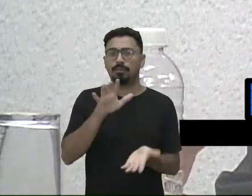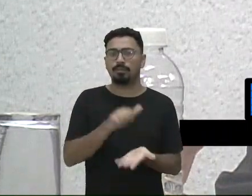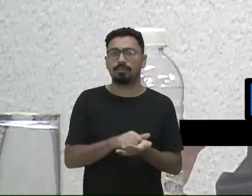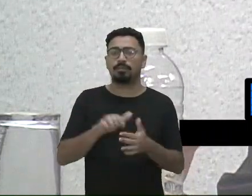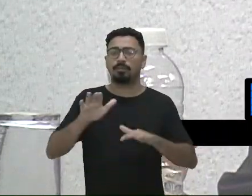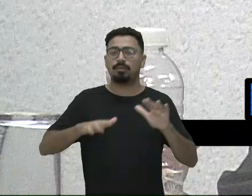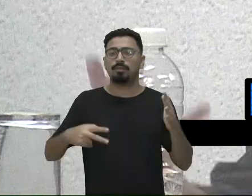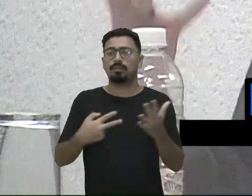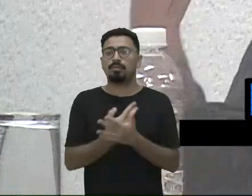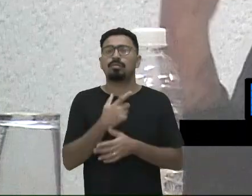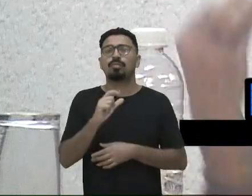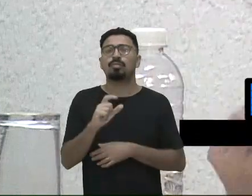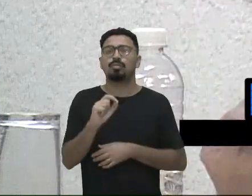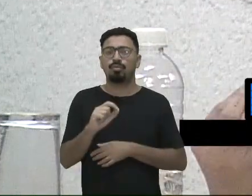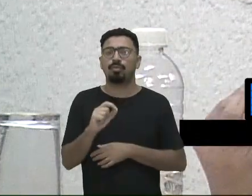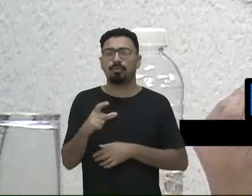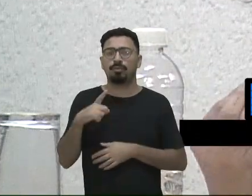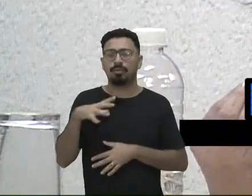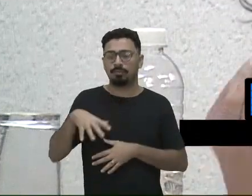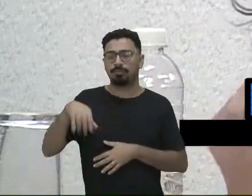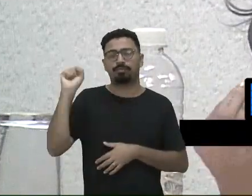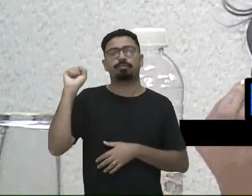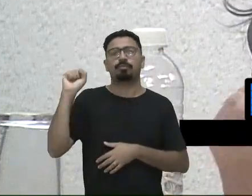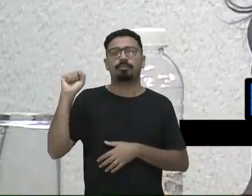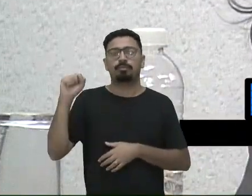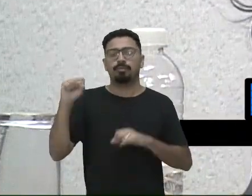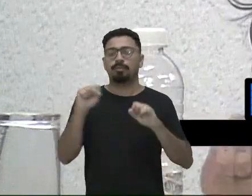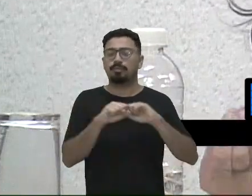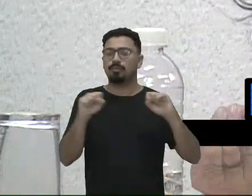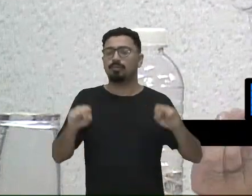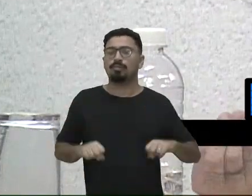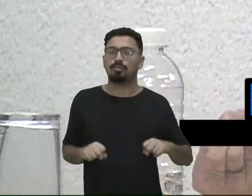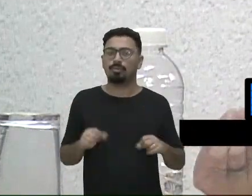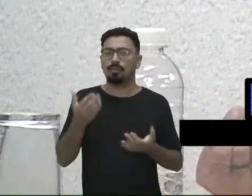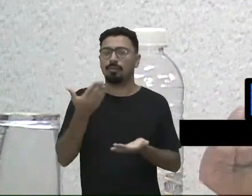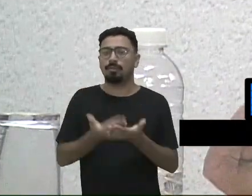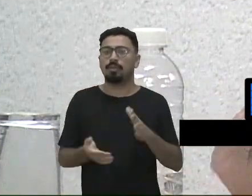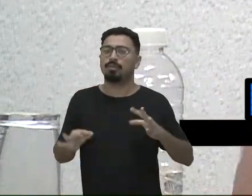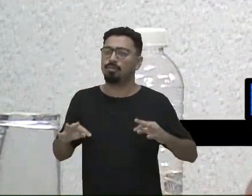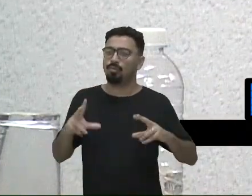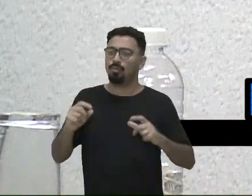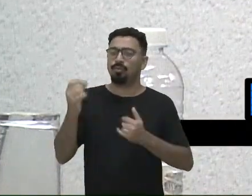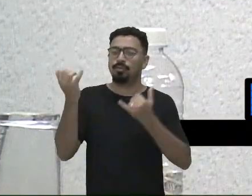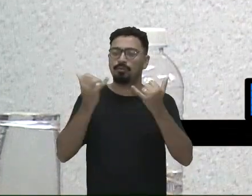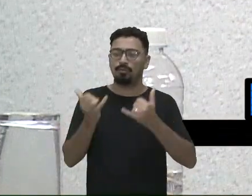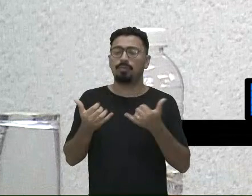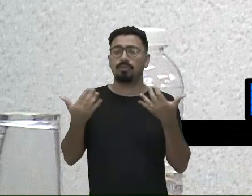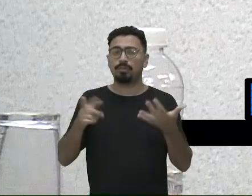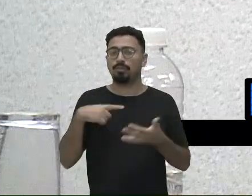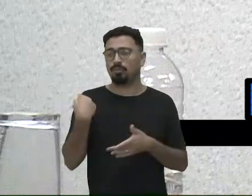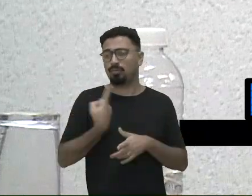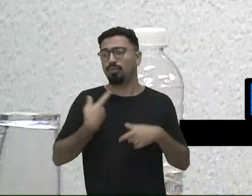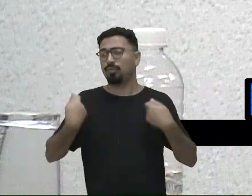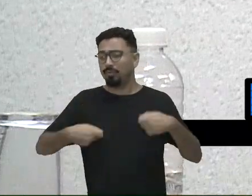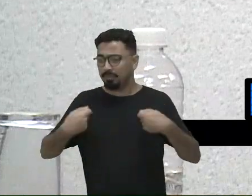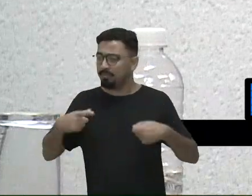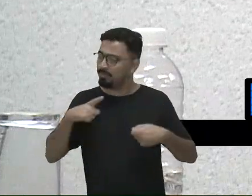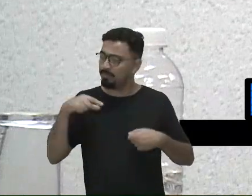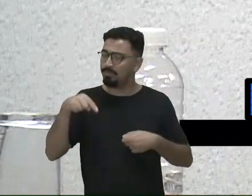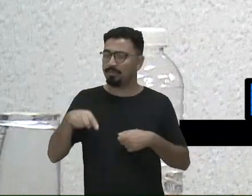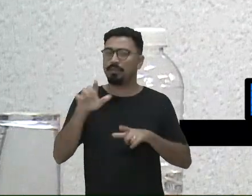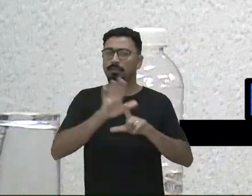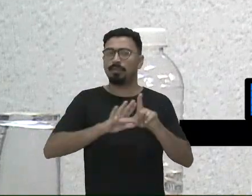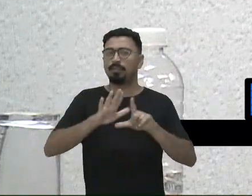muitas vezes dá um apagão nesse sistema e é perdido todos os dados. Então, a gente precisa fortalecer essa